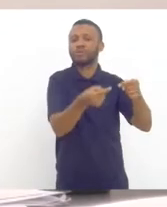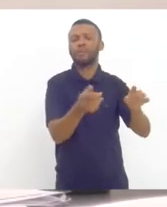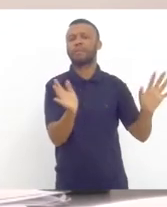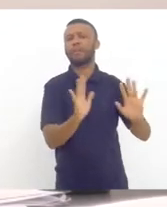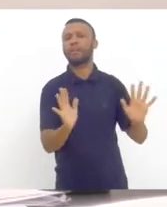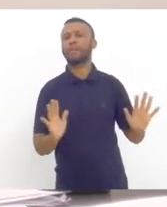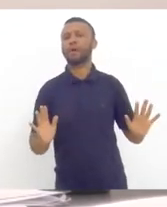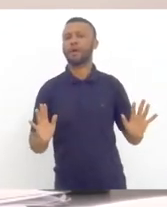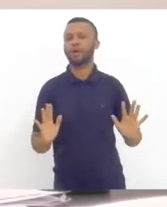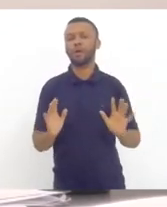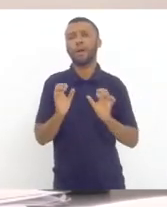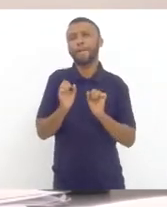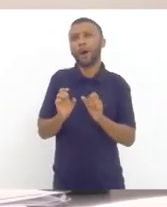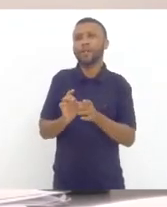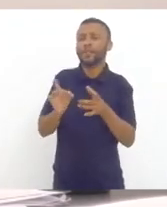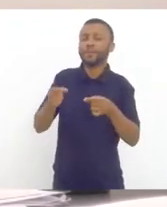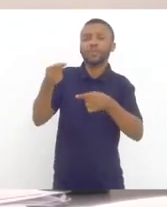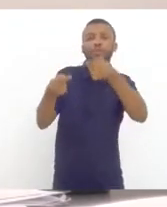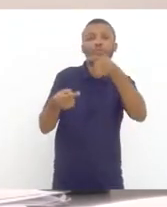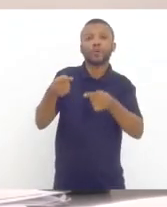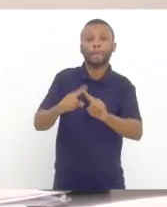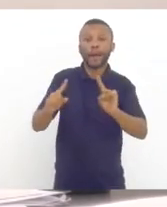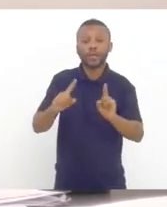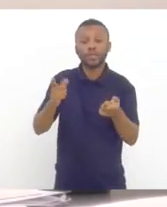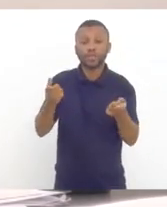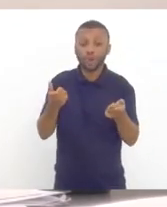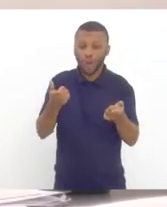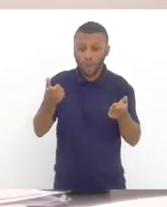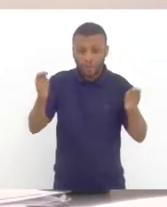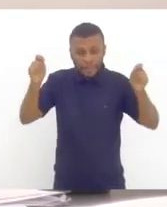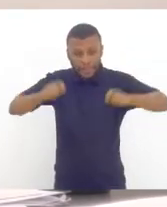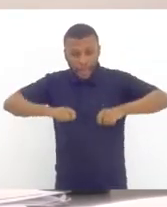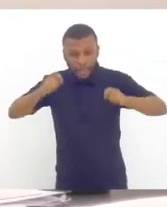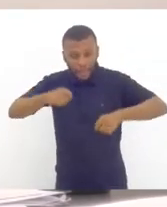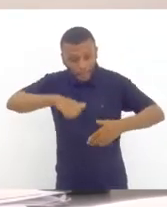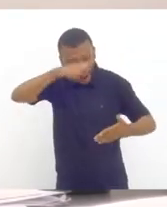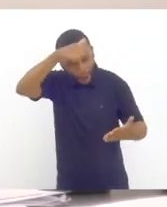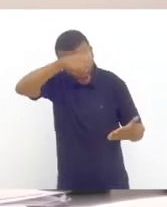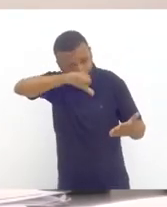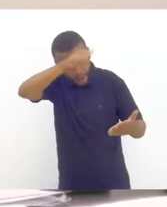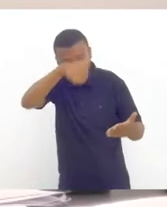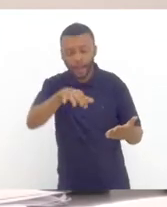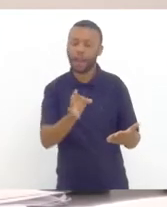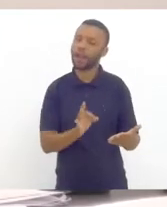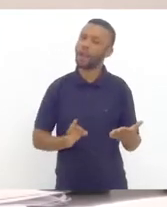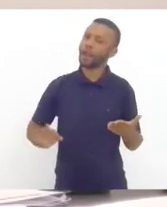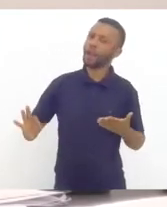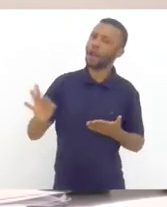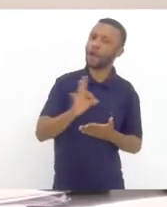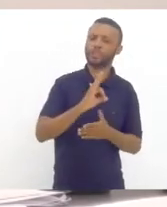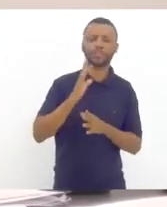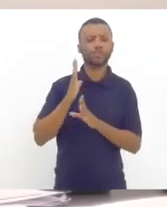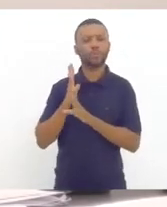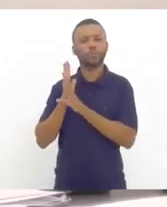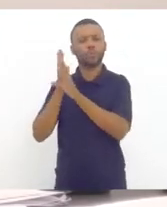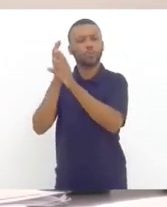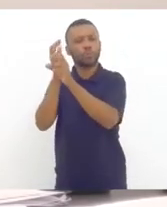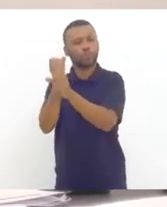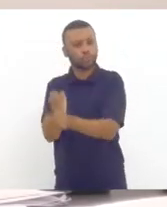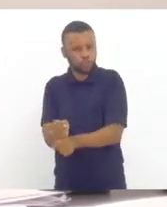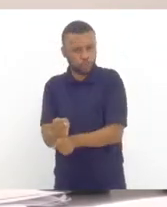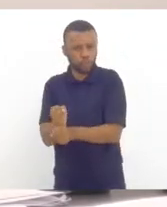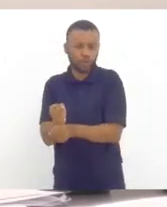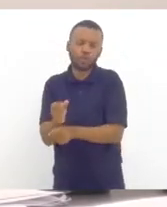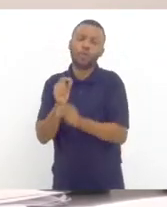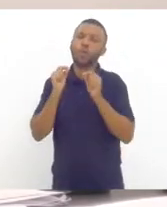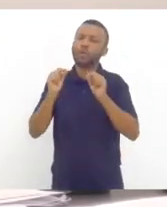podemos discutir à vontade, mas não temos condição nenhuma de avaliá-los. E, historicamente, o que eu chamo de densidade,